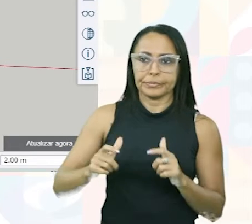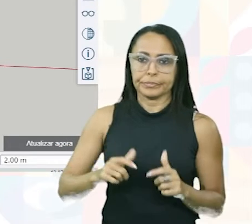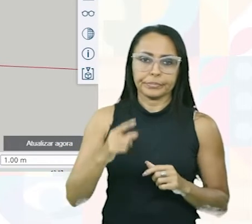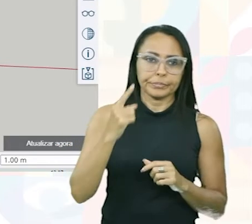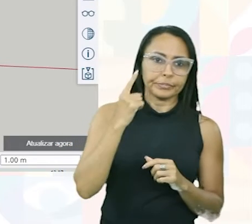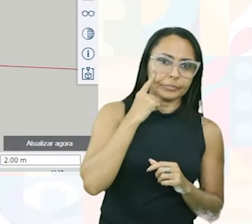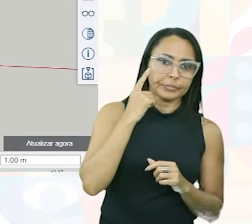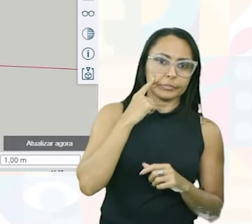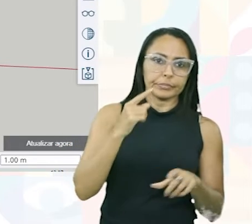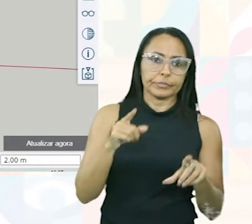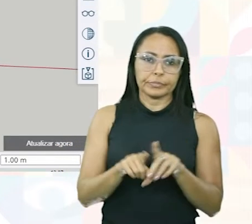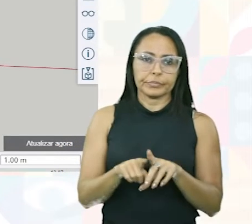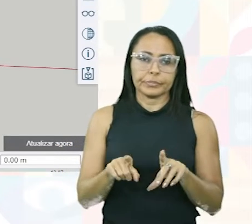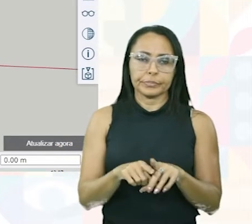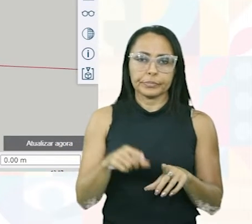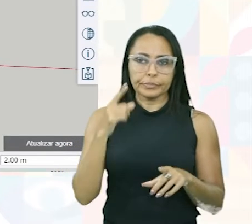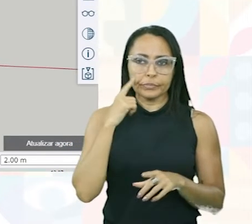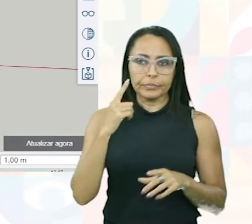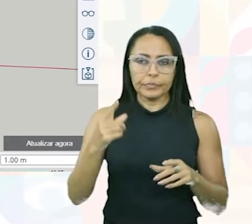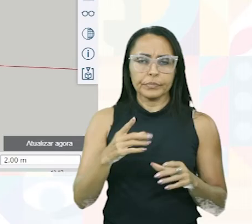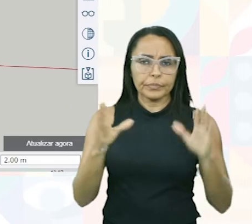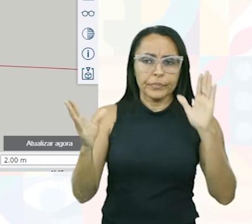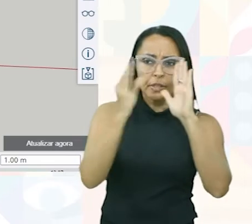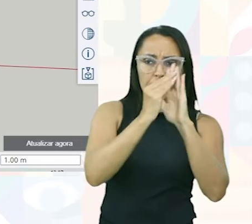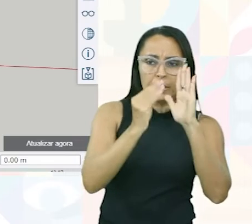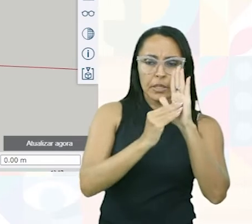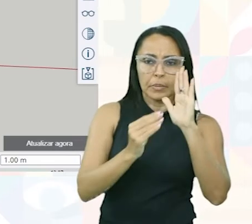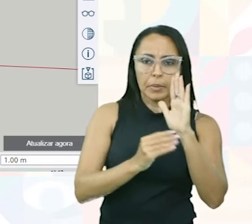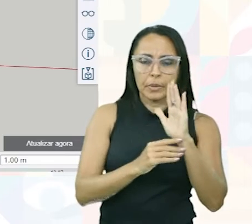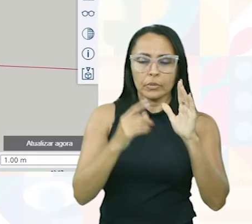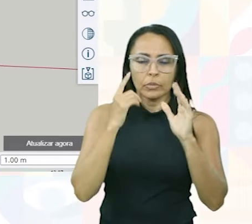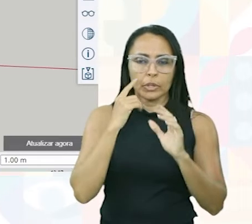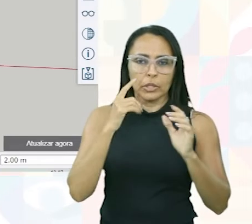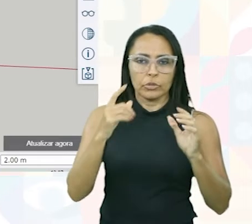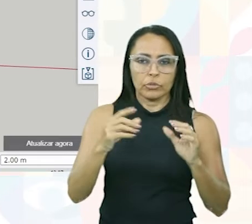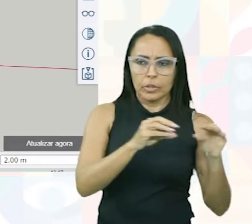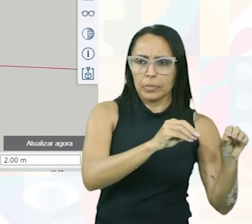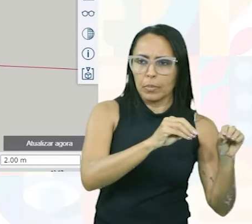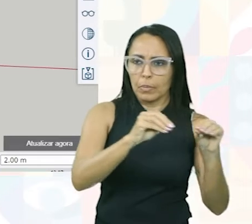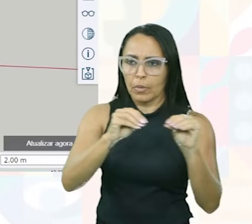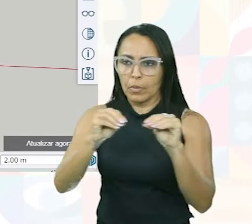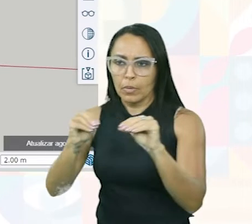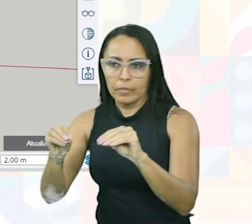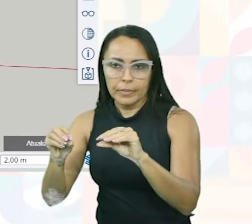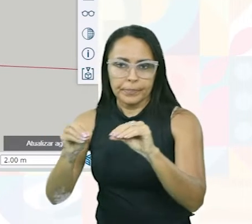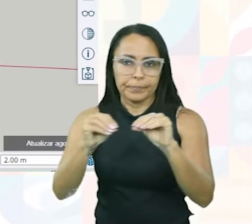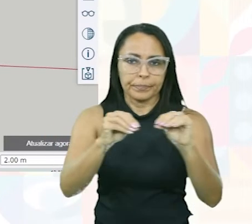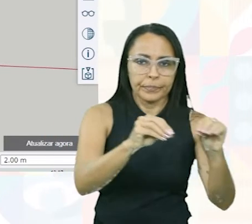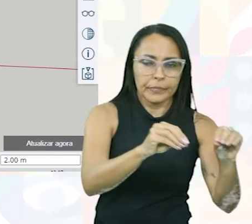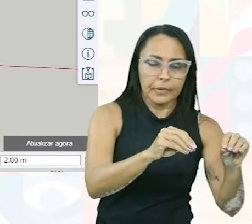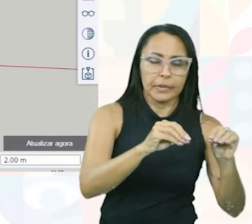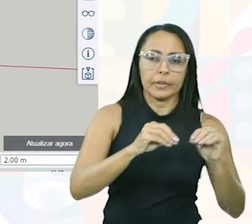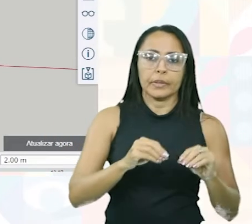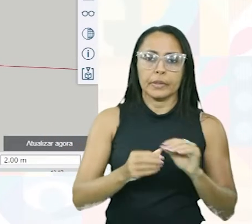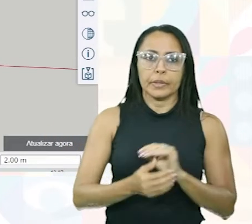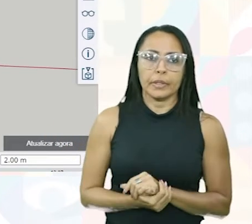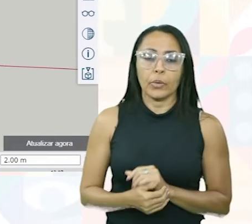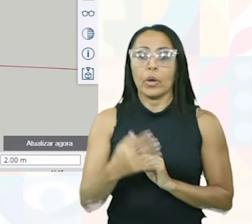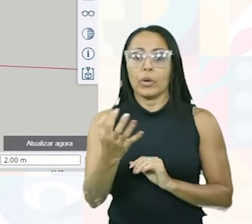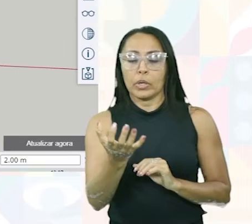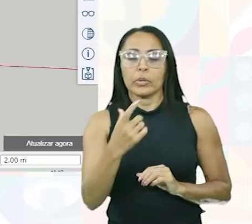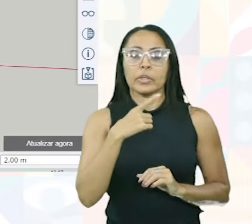observar qual é a medida que está sendo atribuída quando a gente move manualmente. Mas a gente pode atribuir no teclado. Então, eu quero que